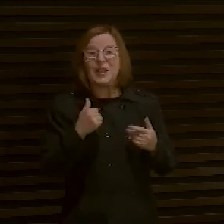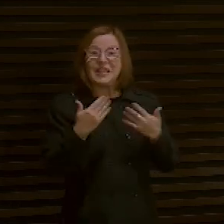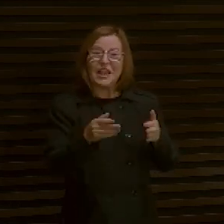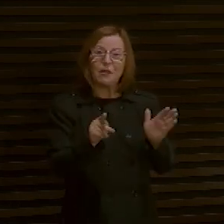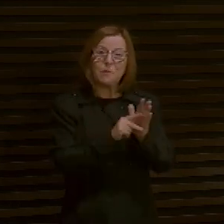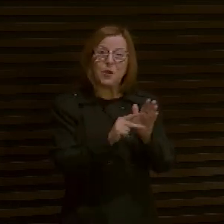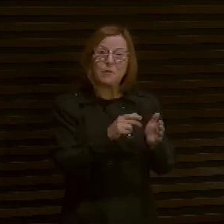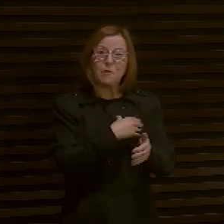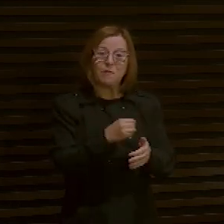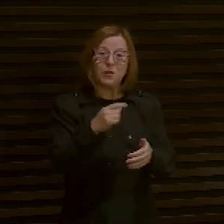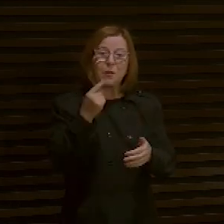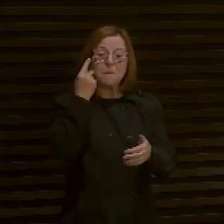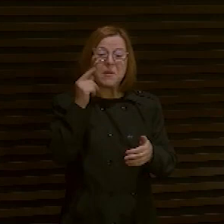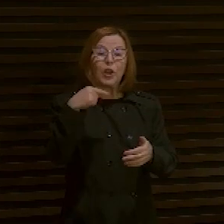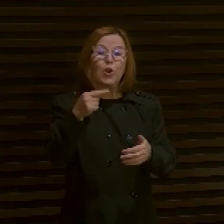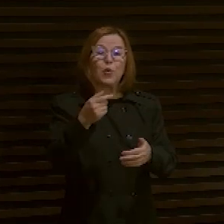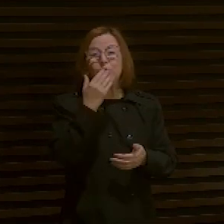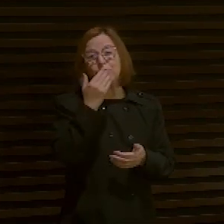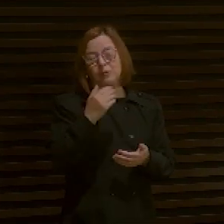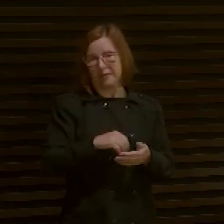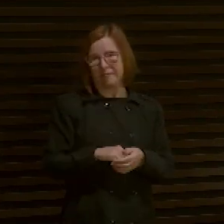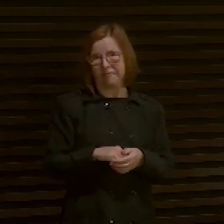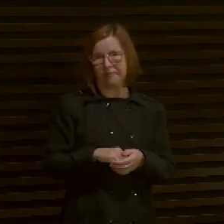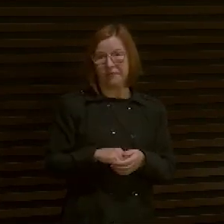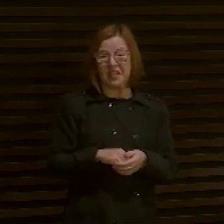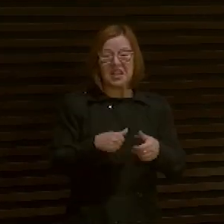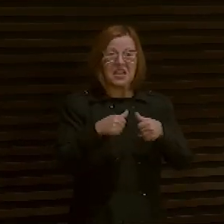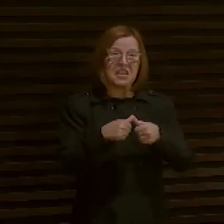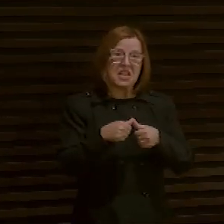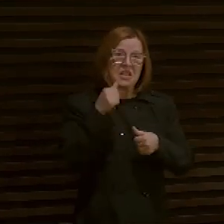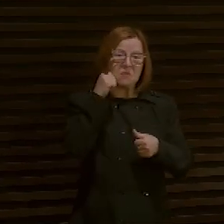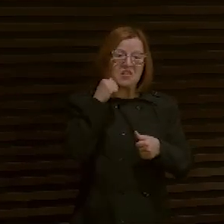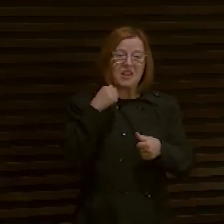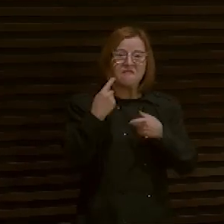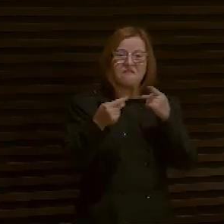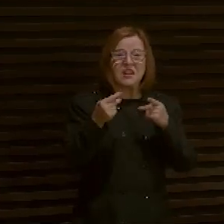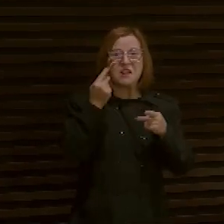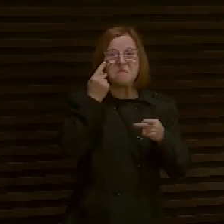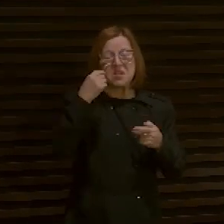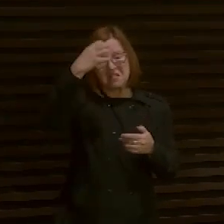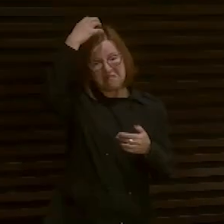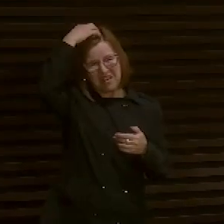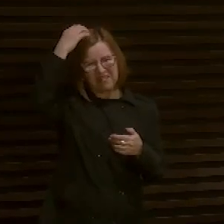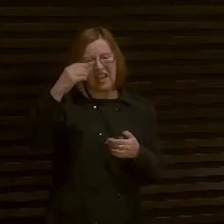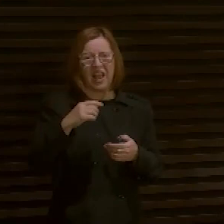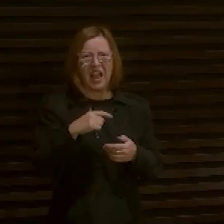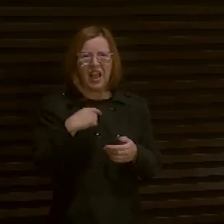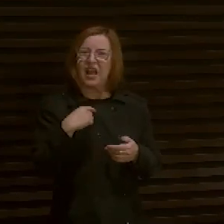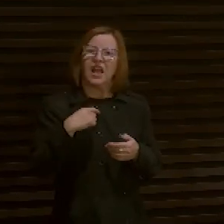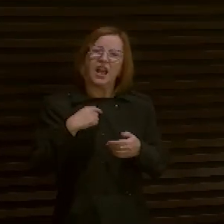E essa mulher, ela apresenta o caso para o rei de forma natural. Olha, nós comemos meu filho ontem,